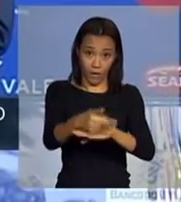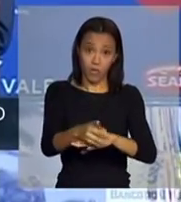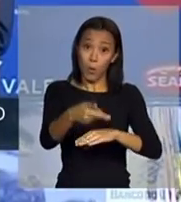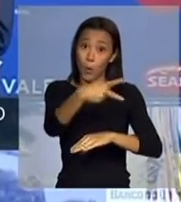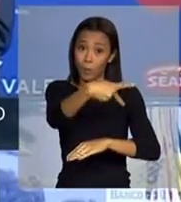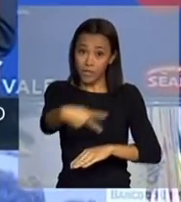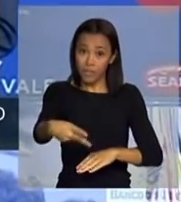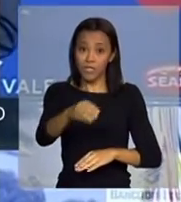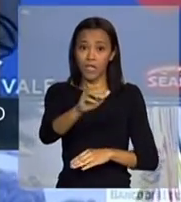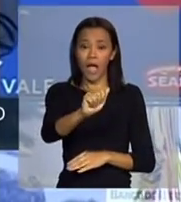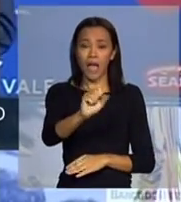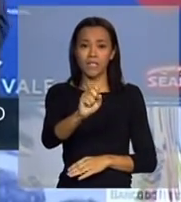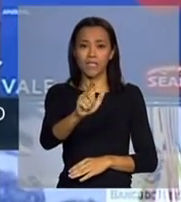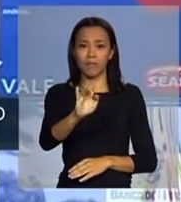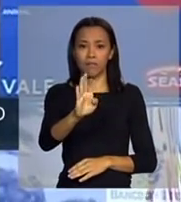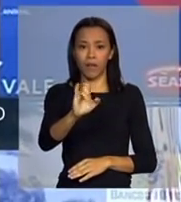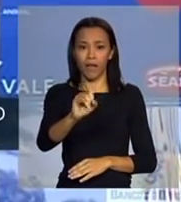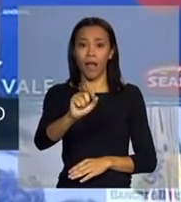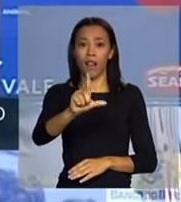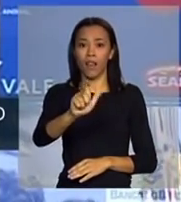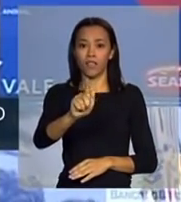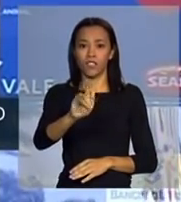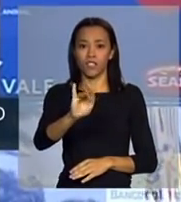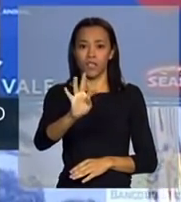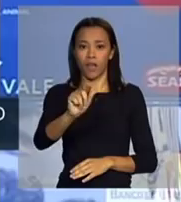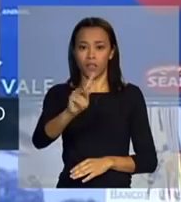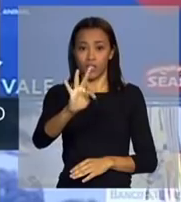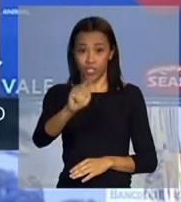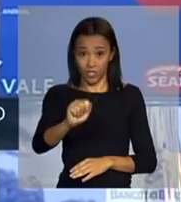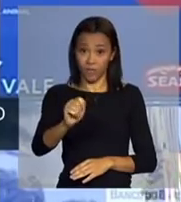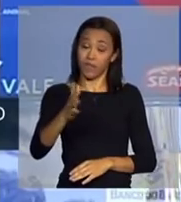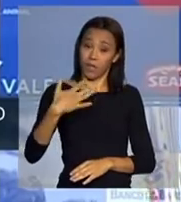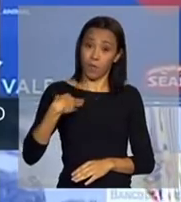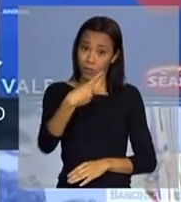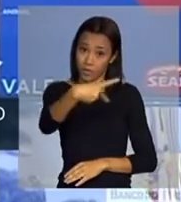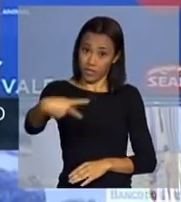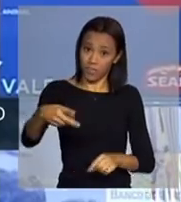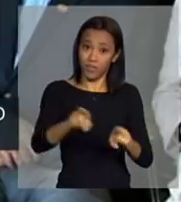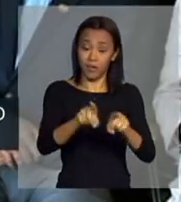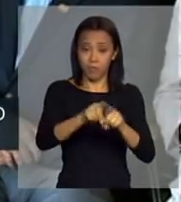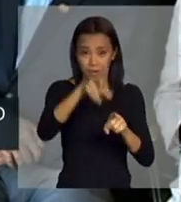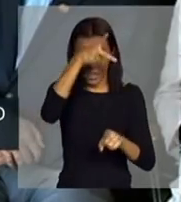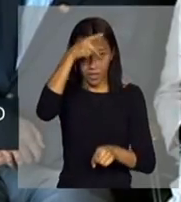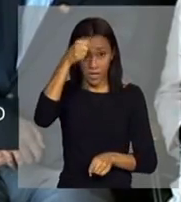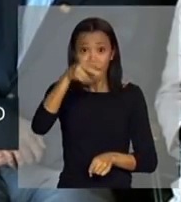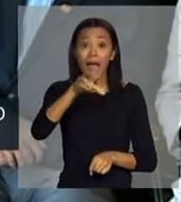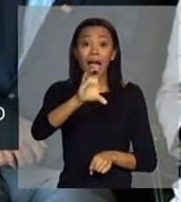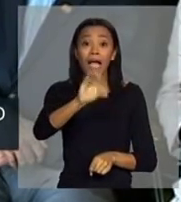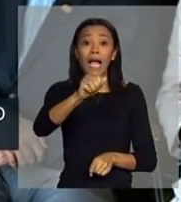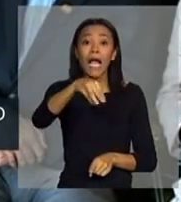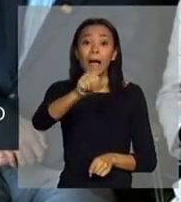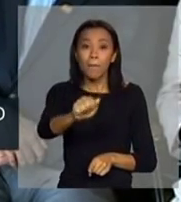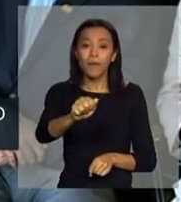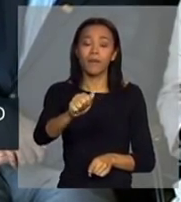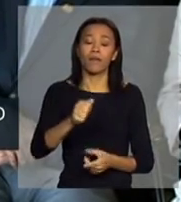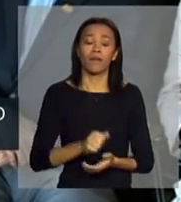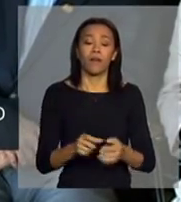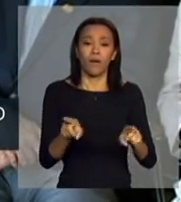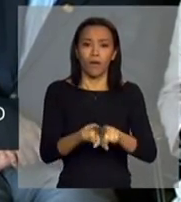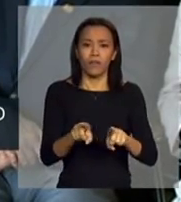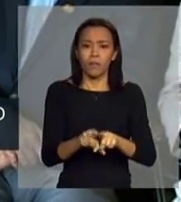Assembleia Legislativa, Diniz Pinheiro, igualmente o meu presidente da Câmara Municipal, Elmar Goulart,